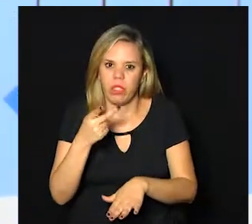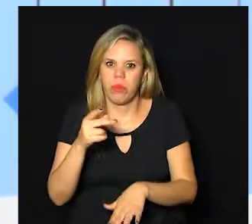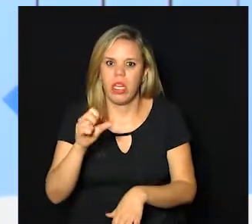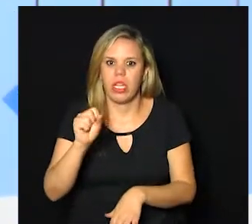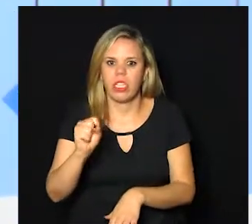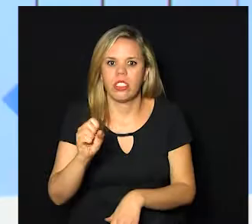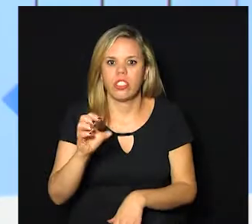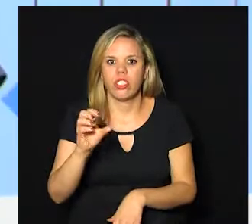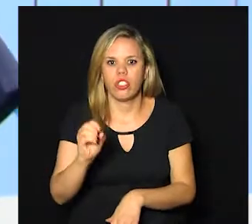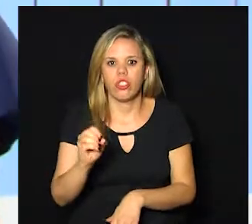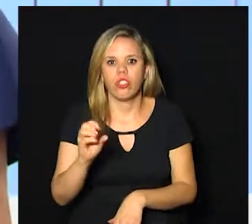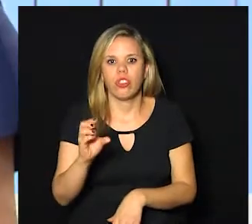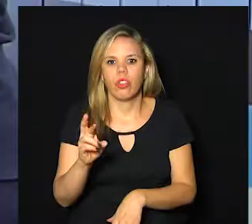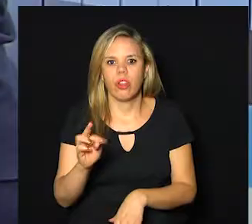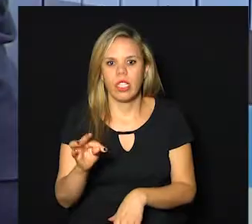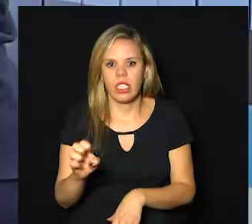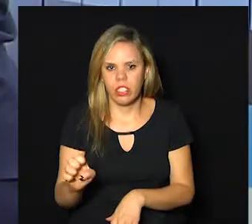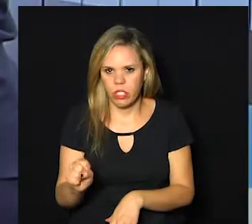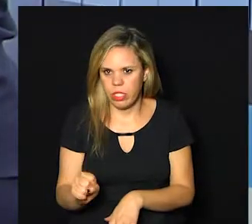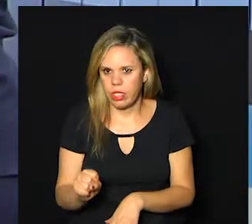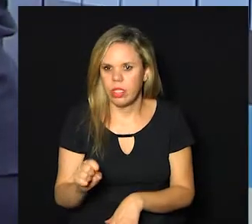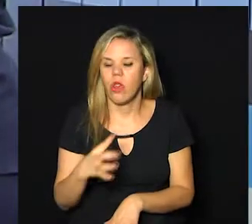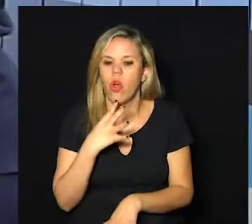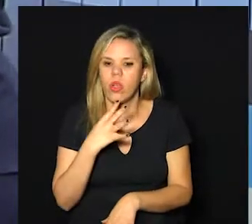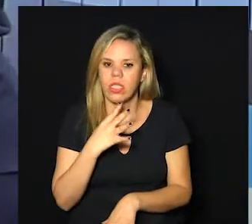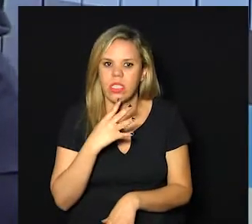né? Conheça a ti mesmo.